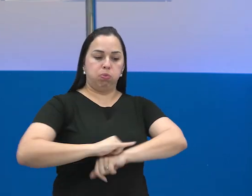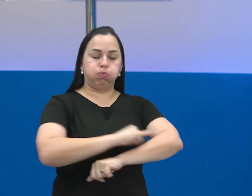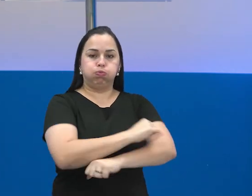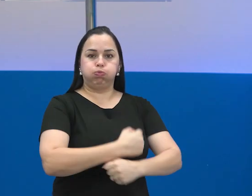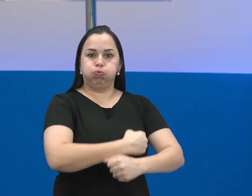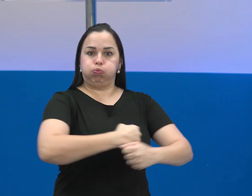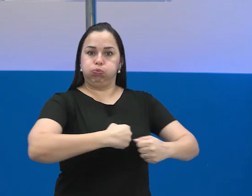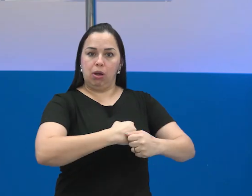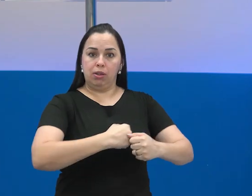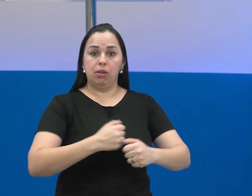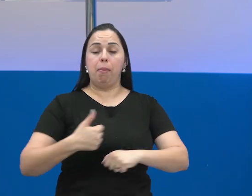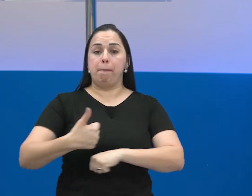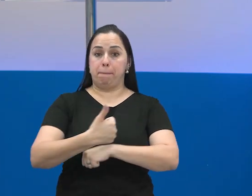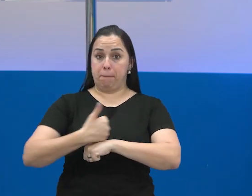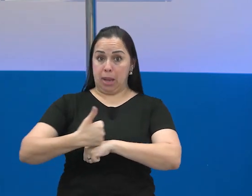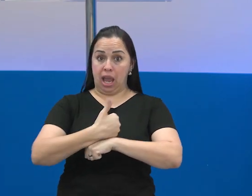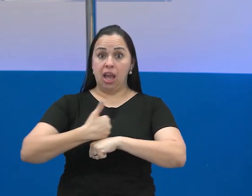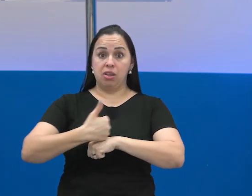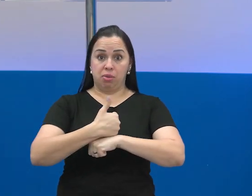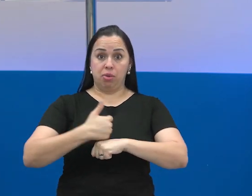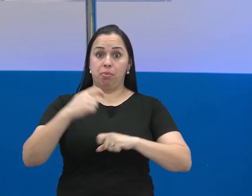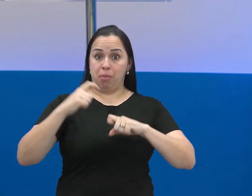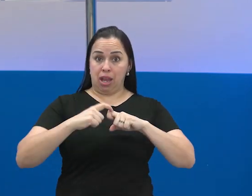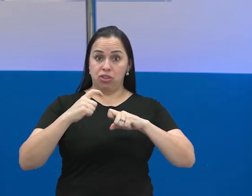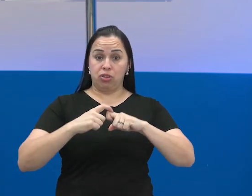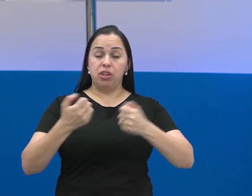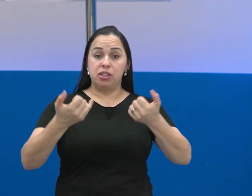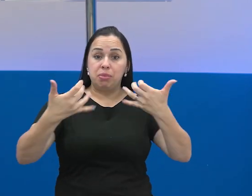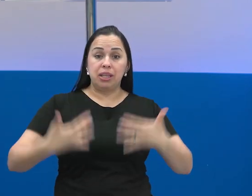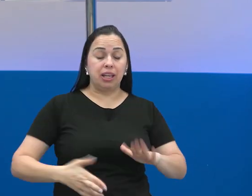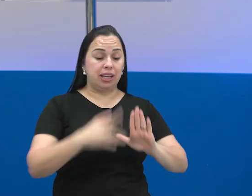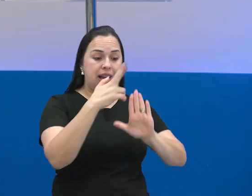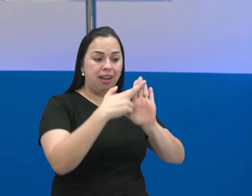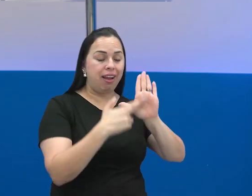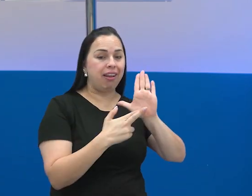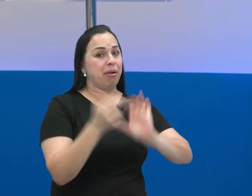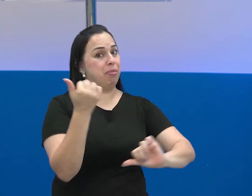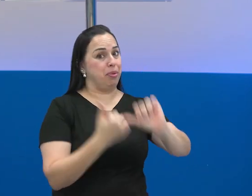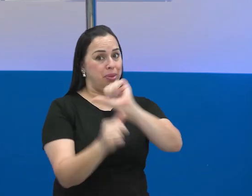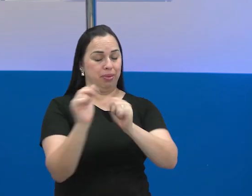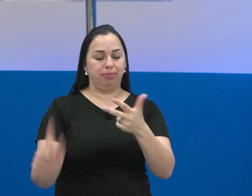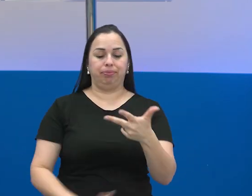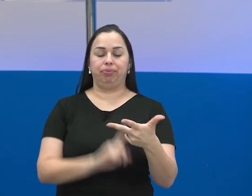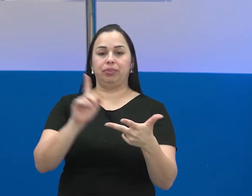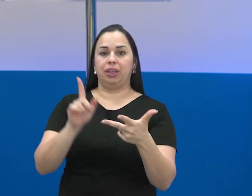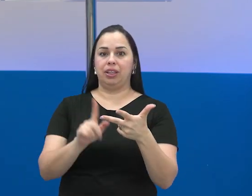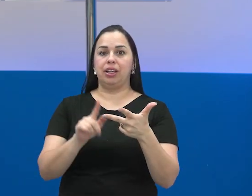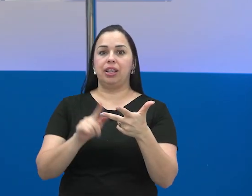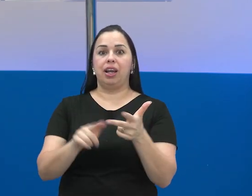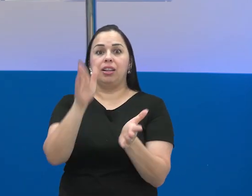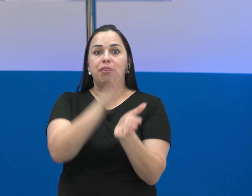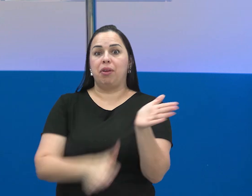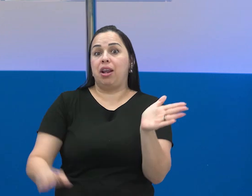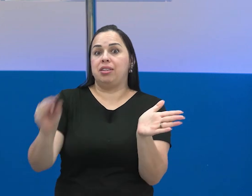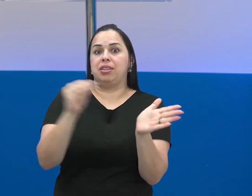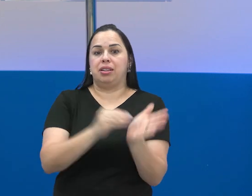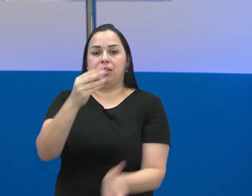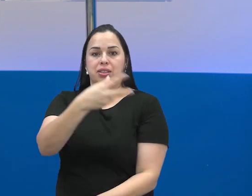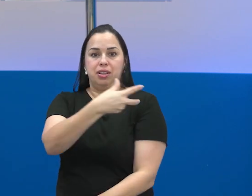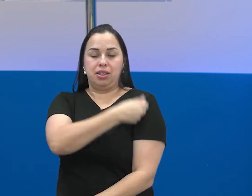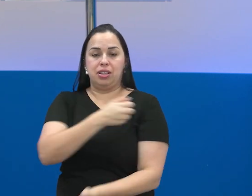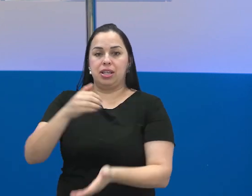a obesidade. Especialistas propõem mudanças para o diagnóstico da doença. Calendário de